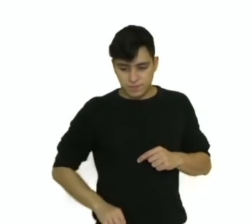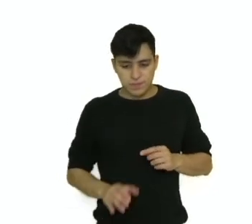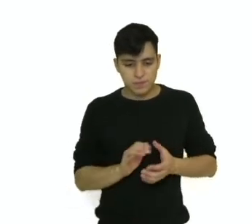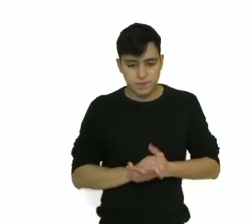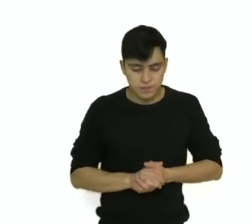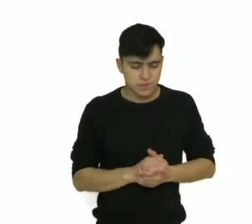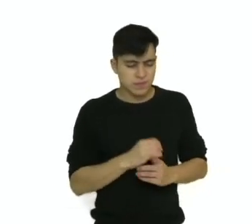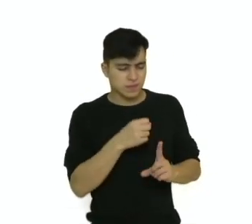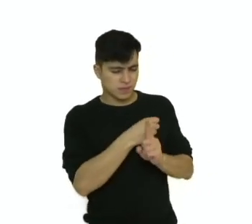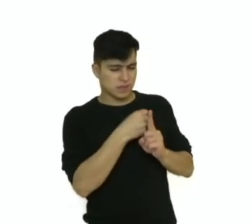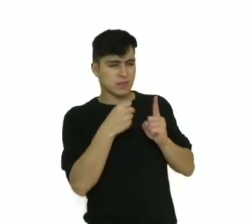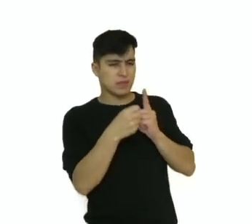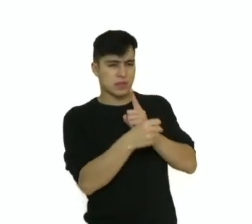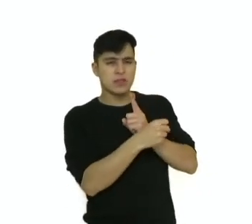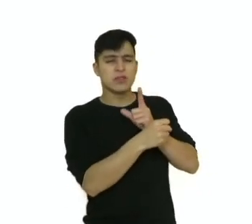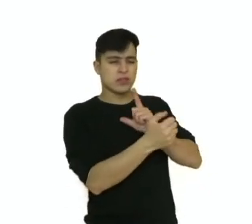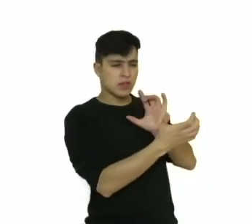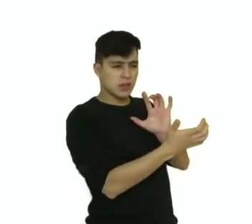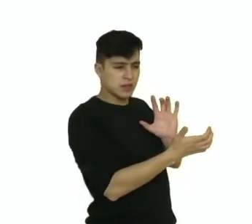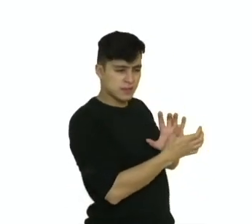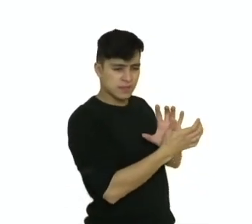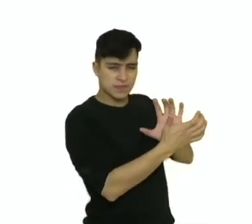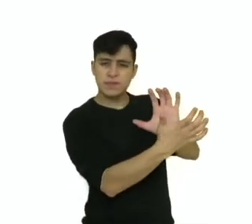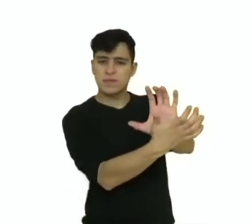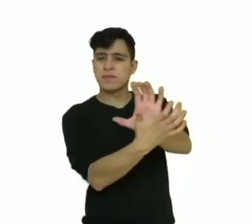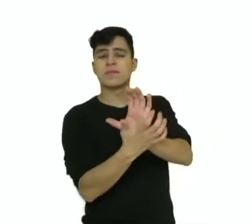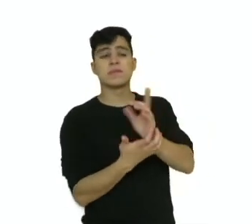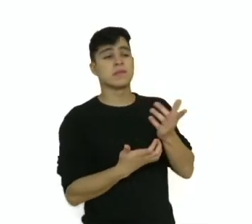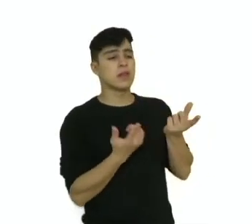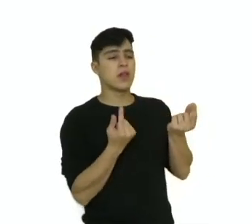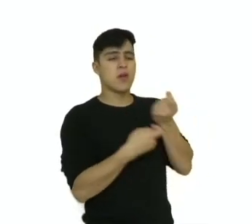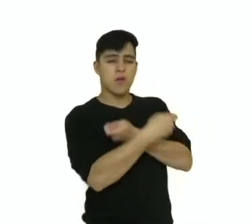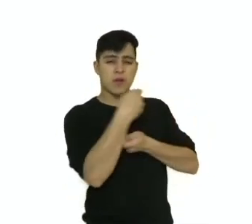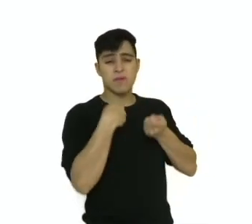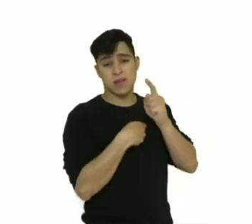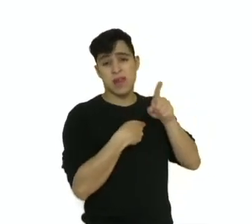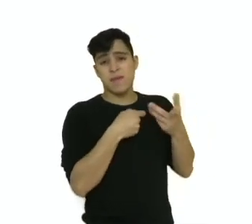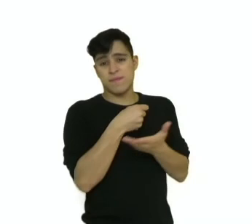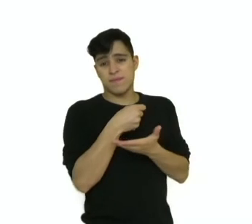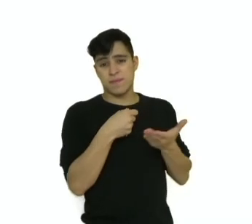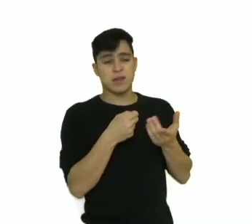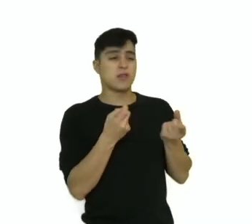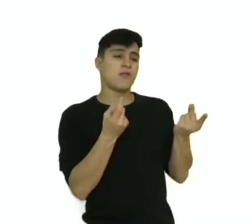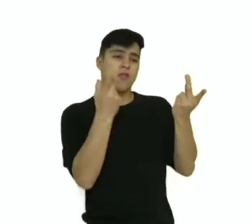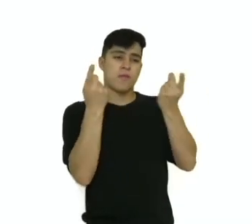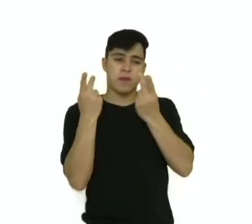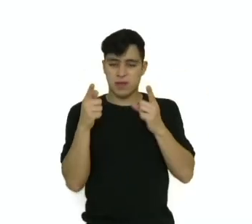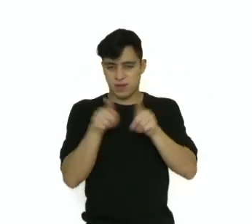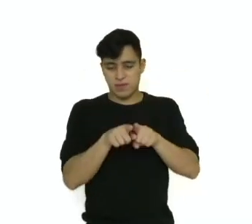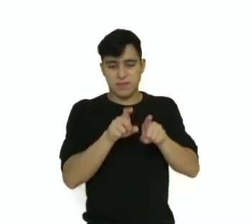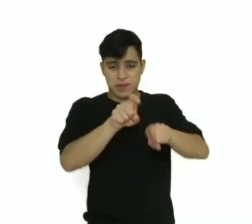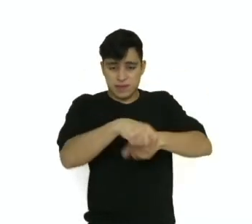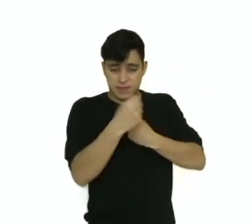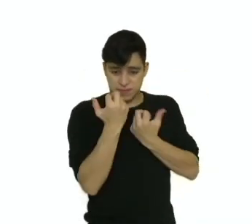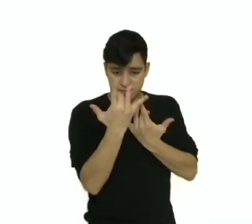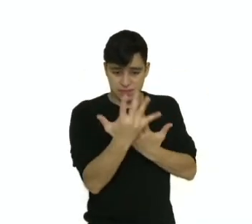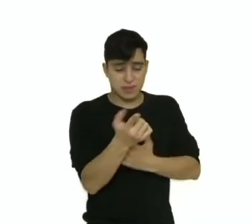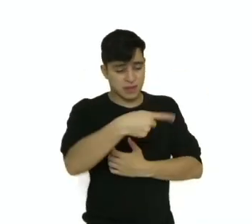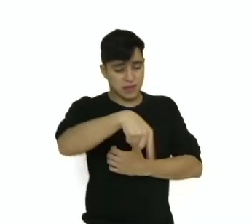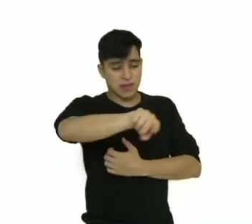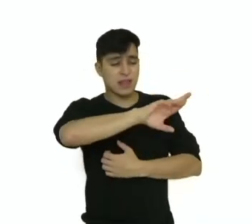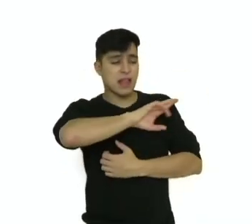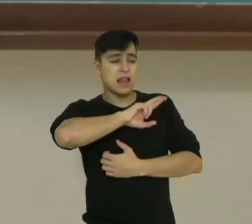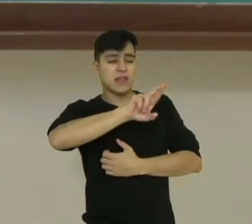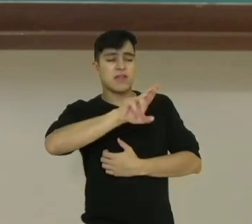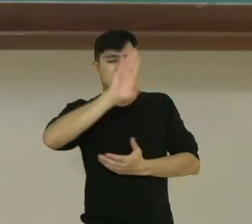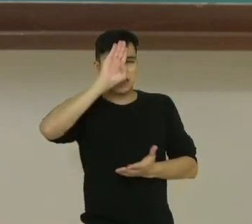era estratificada, a base da economia era a agricultura e o comércio, a religiosidade asteca era politeísta,